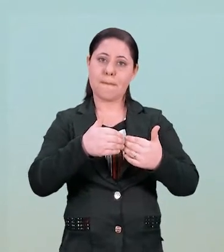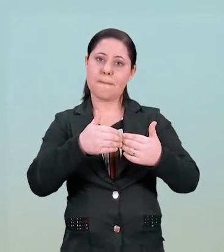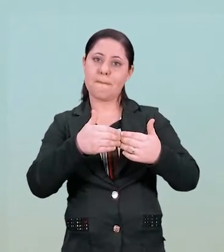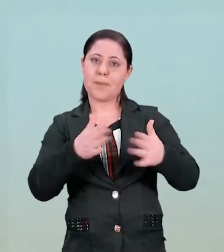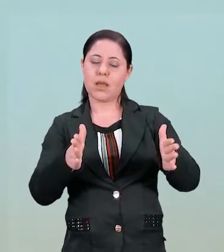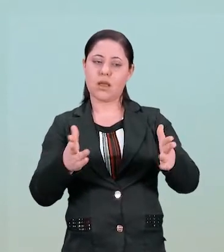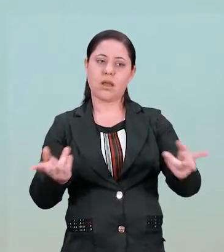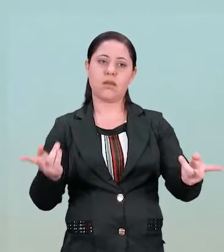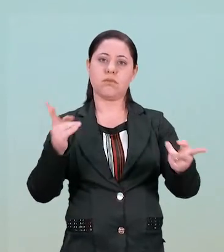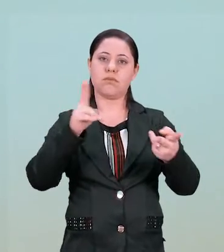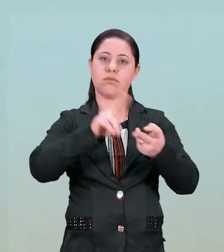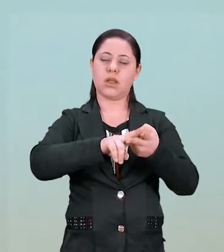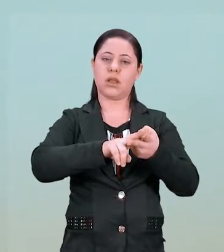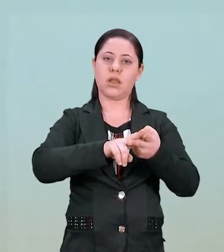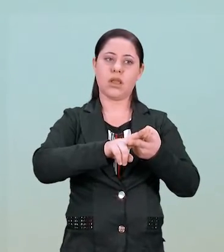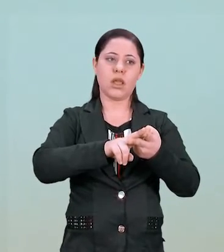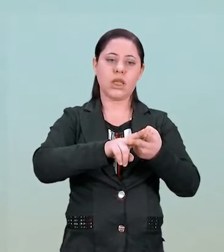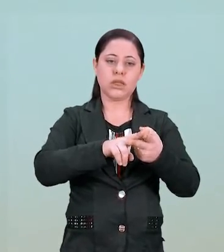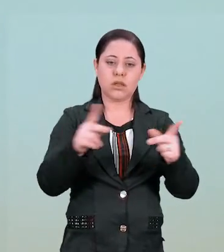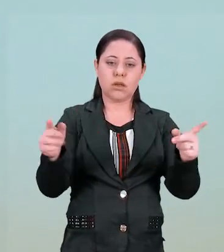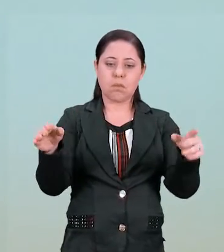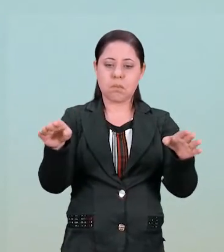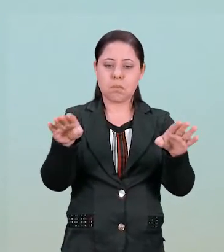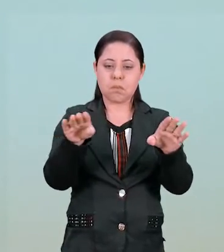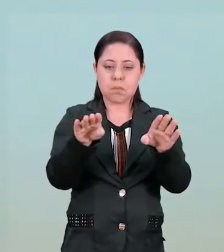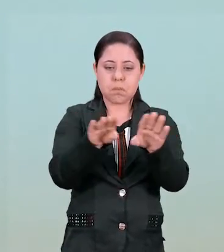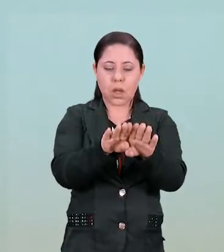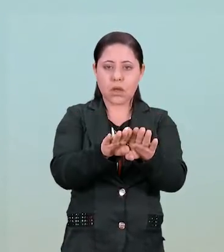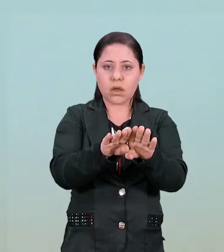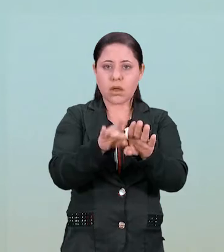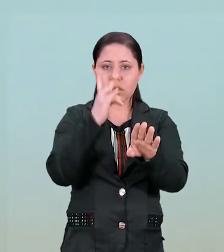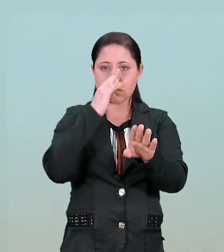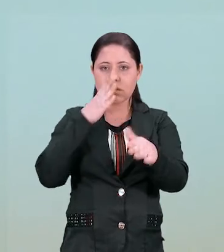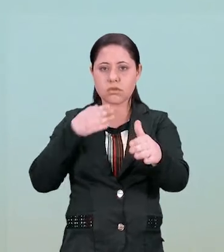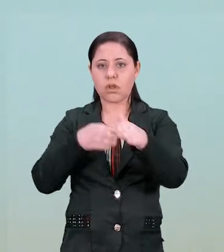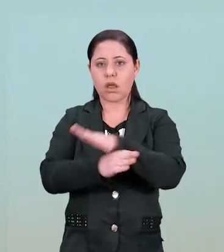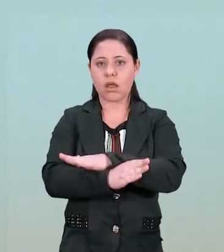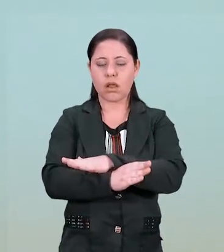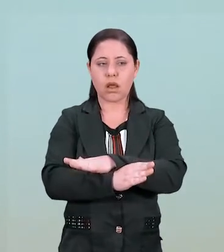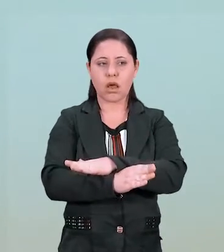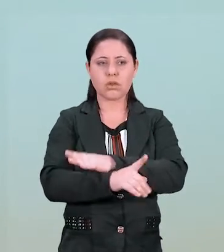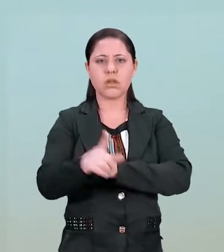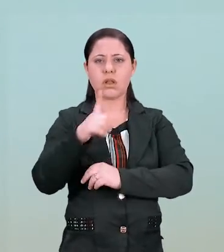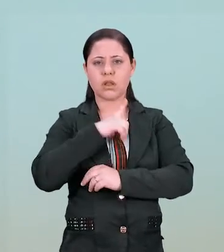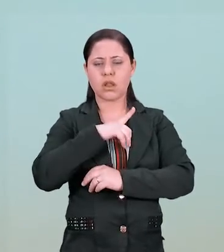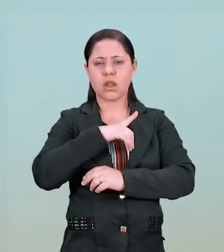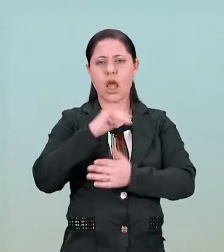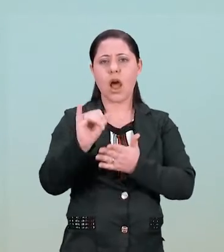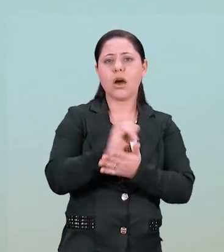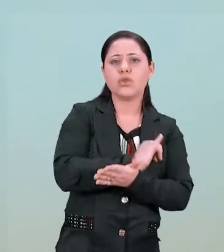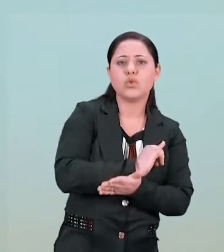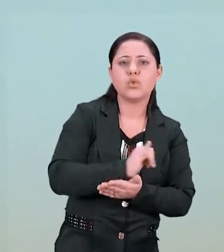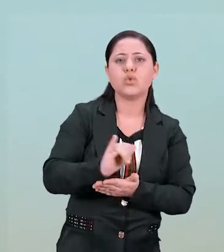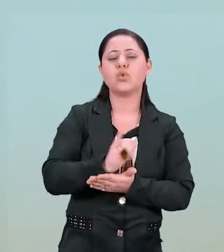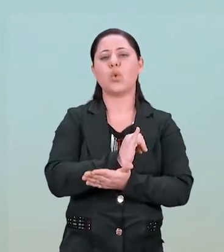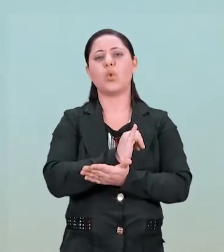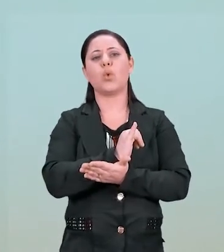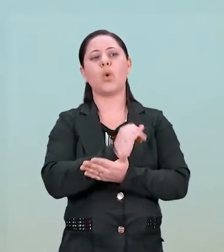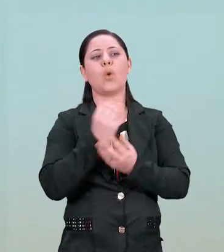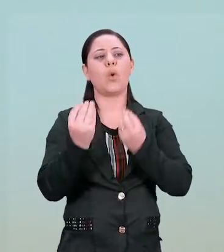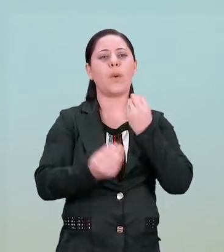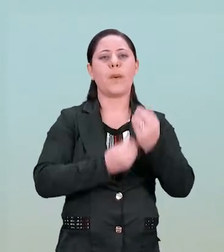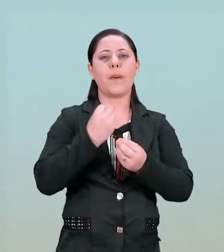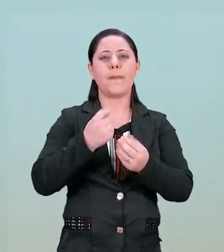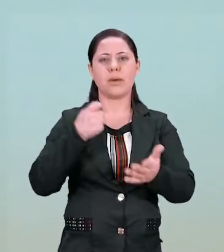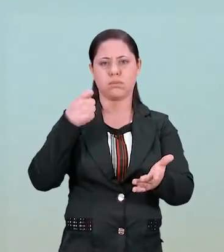e diminui a de saída, prevendo diversas medidas que endurecem as